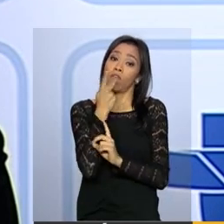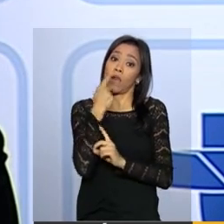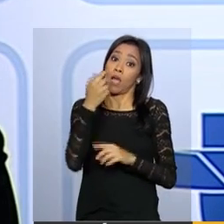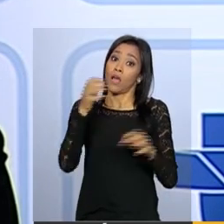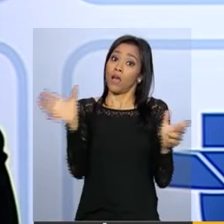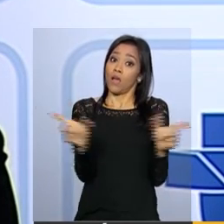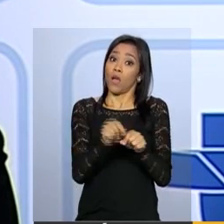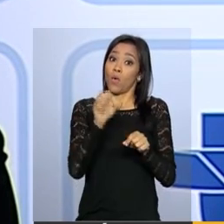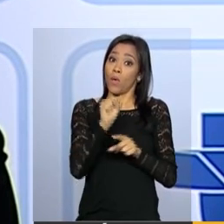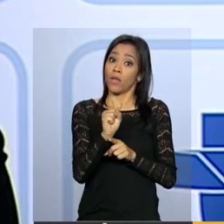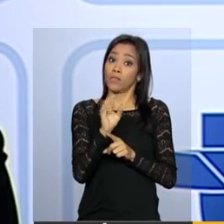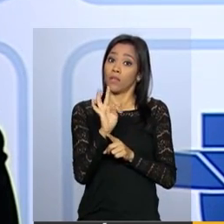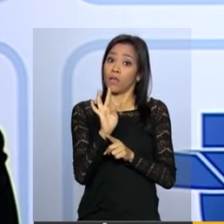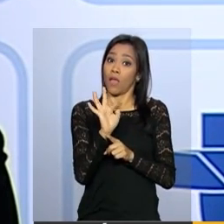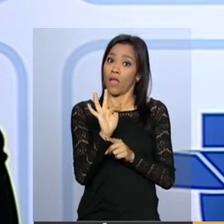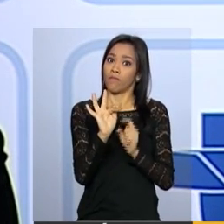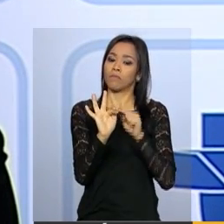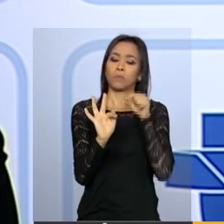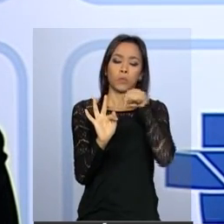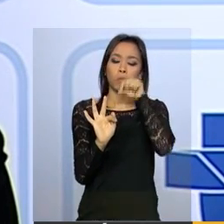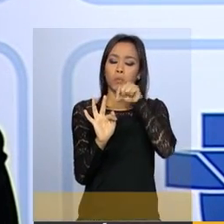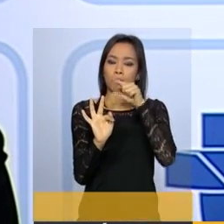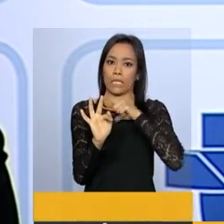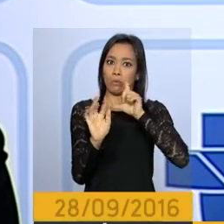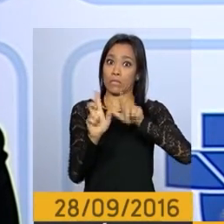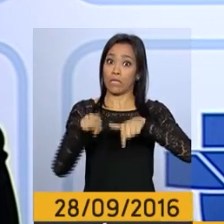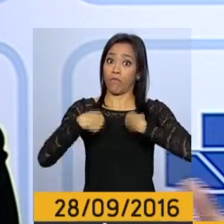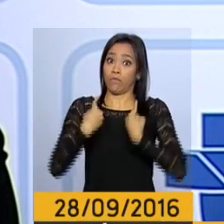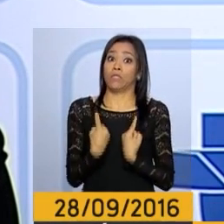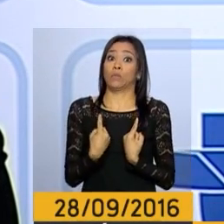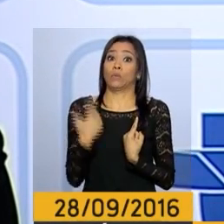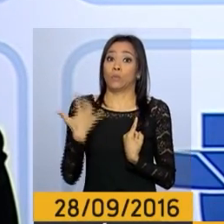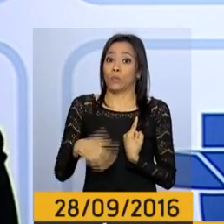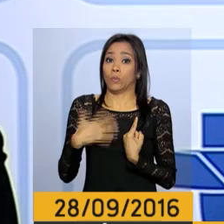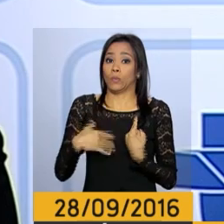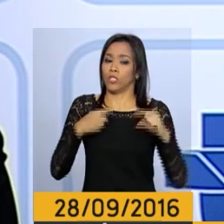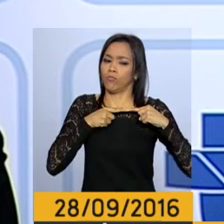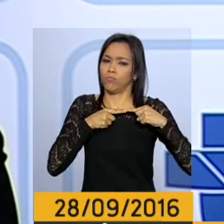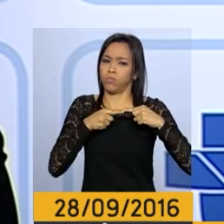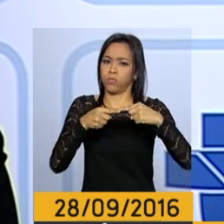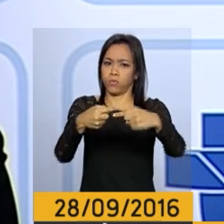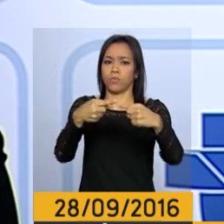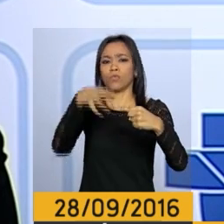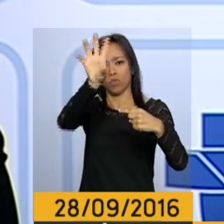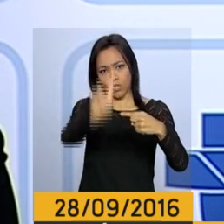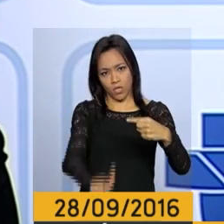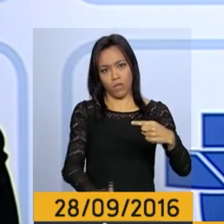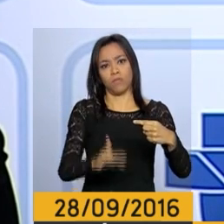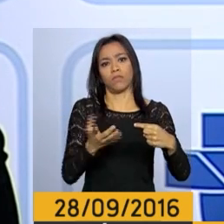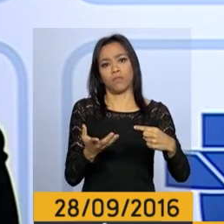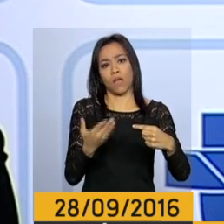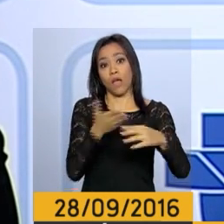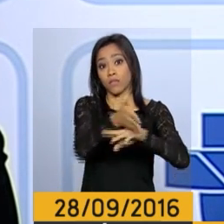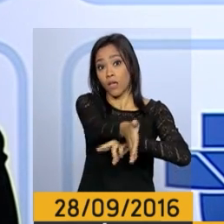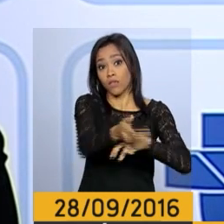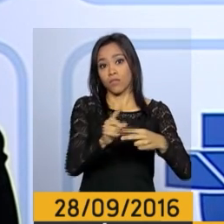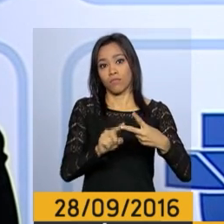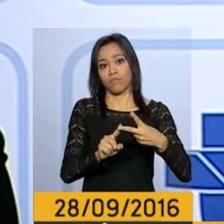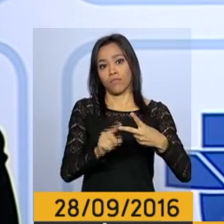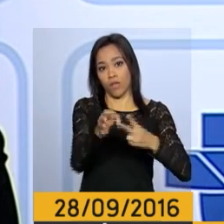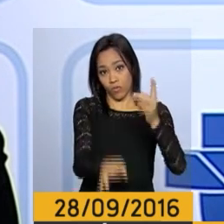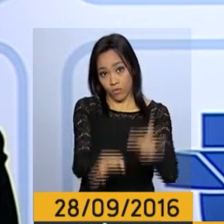tem o desafio de harmonizar os direitos funcionais acesso à